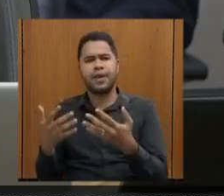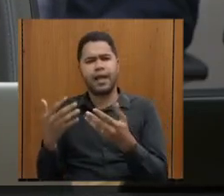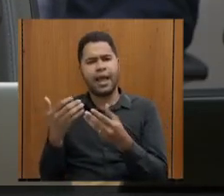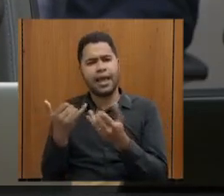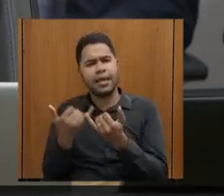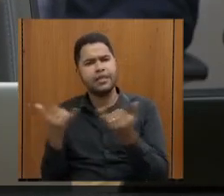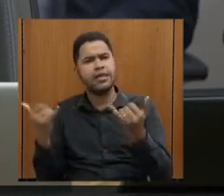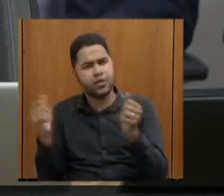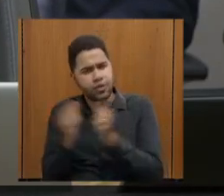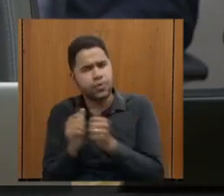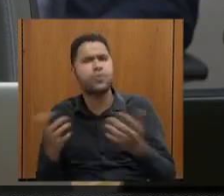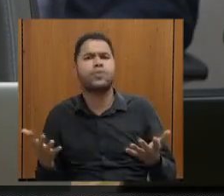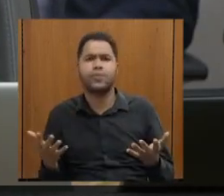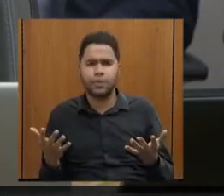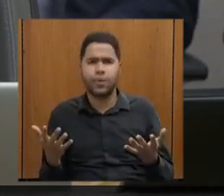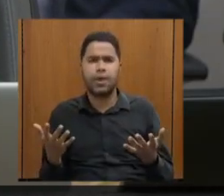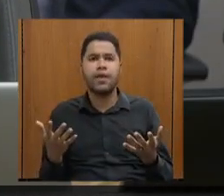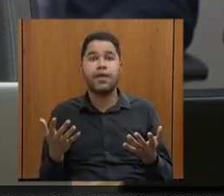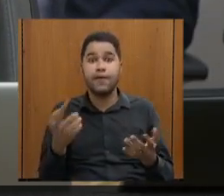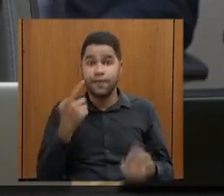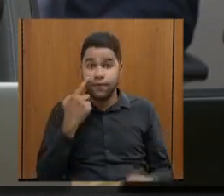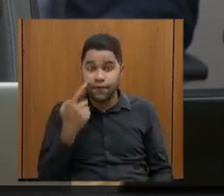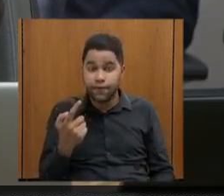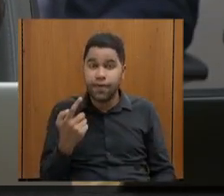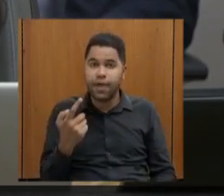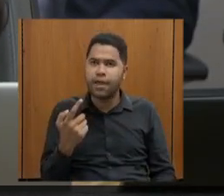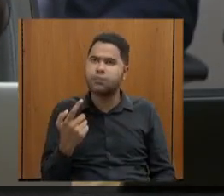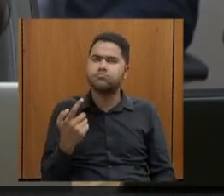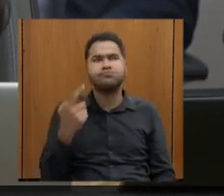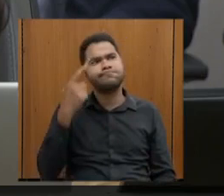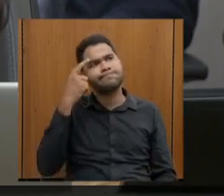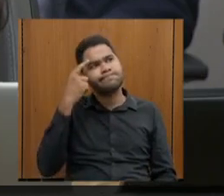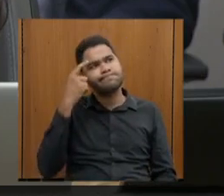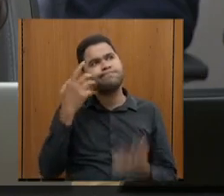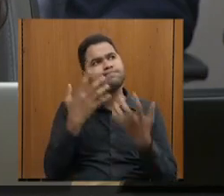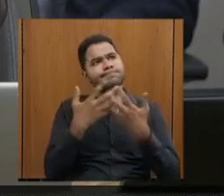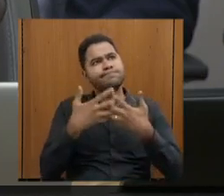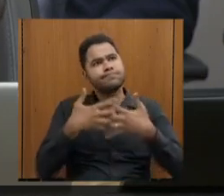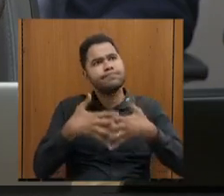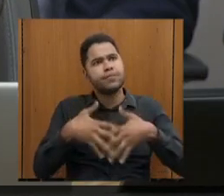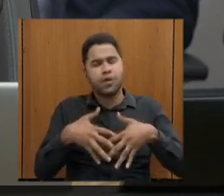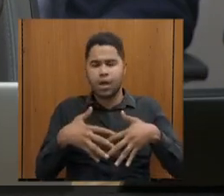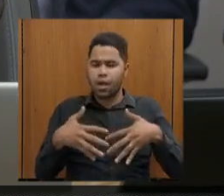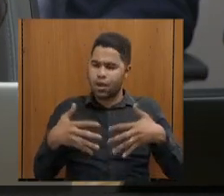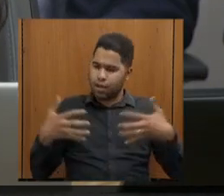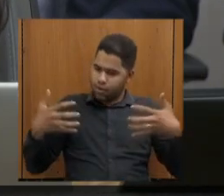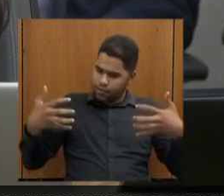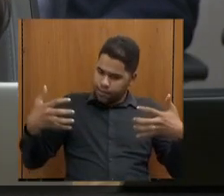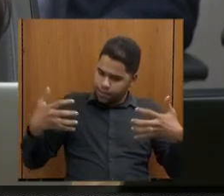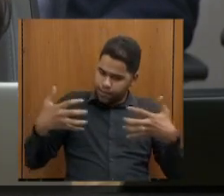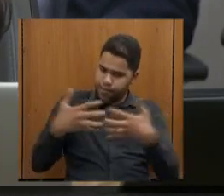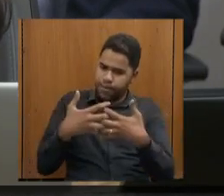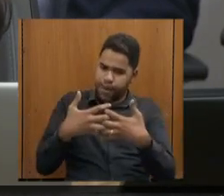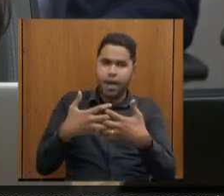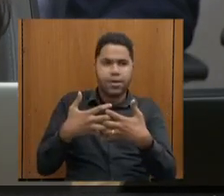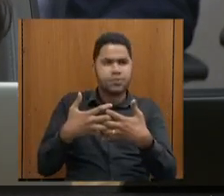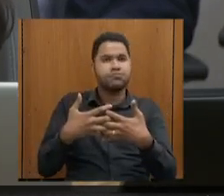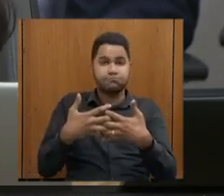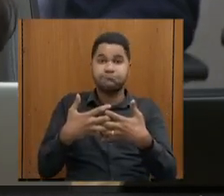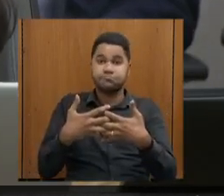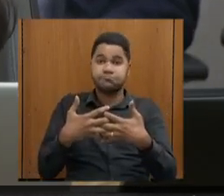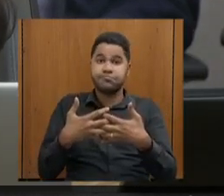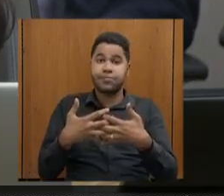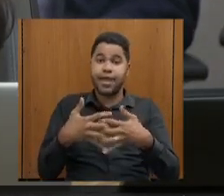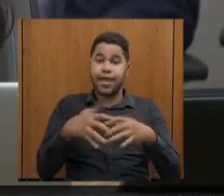energia também nós temos que ter esse bom senso de que é nós dependemos da energia